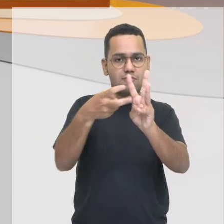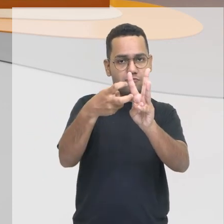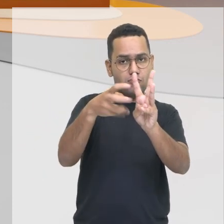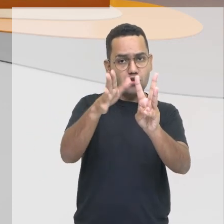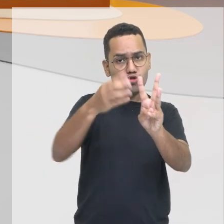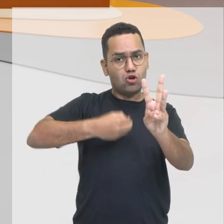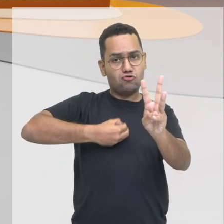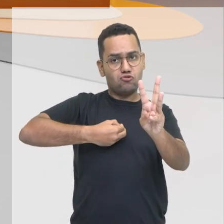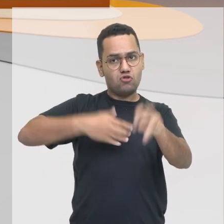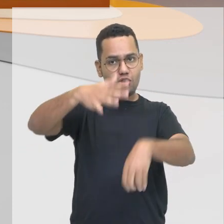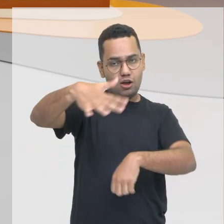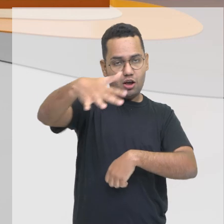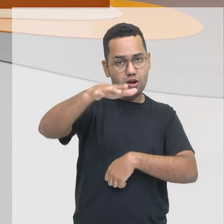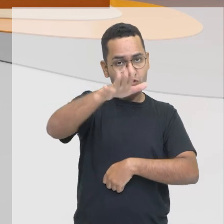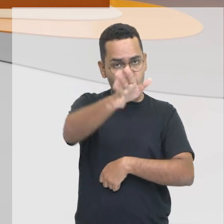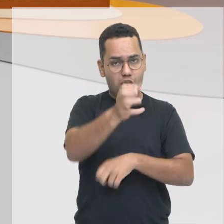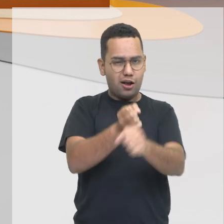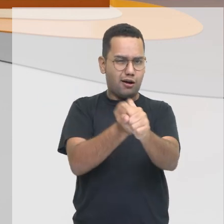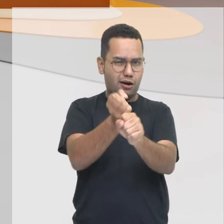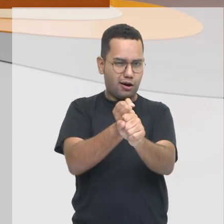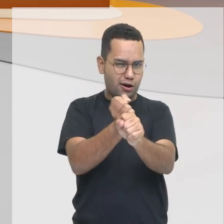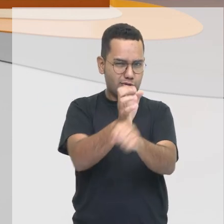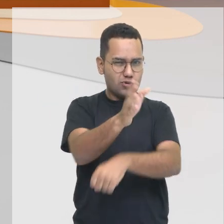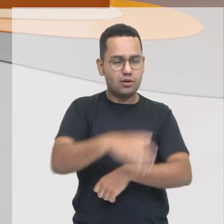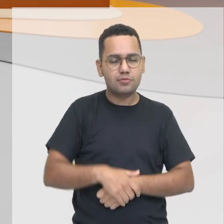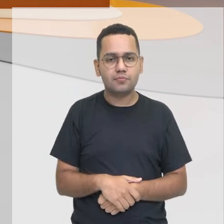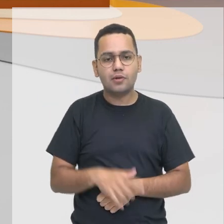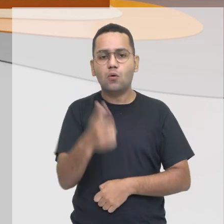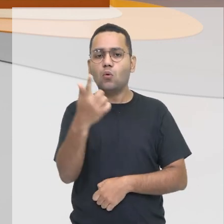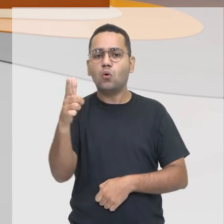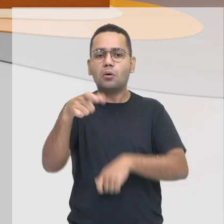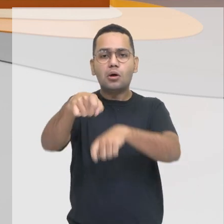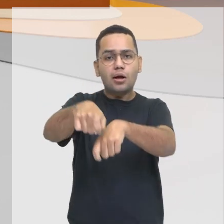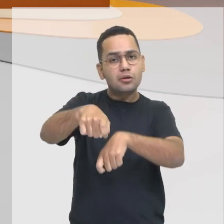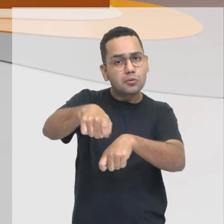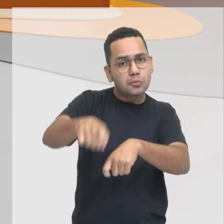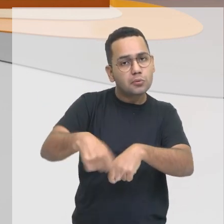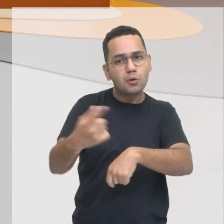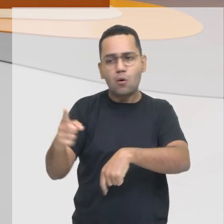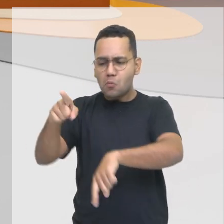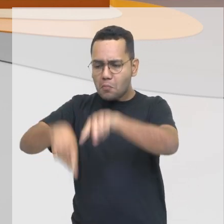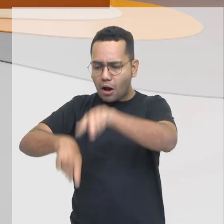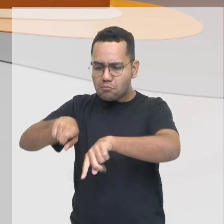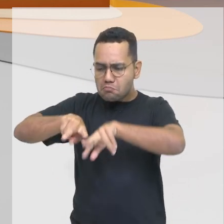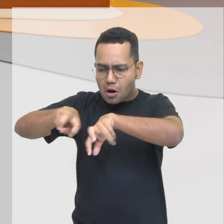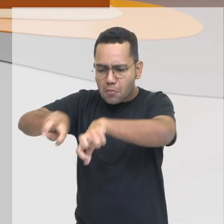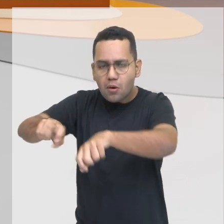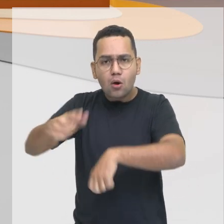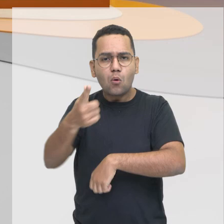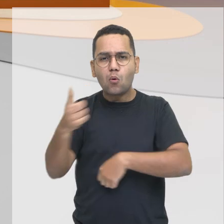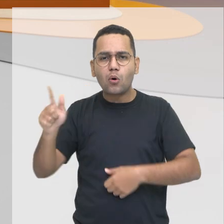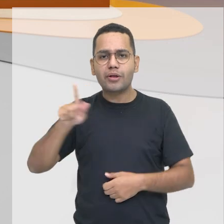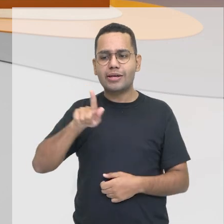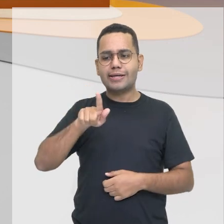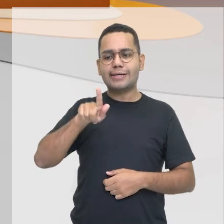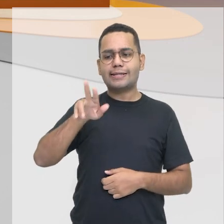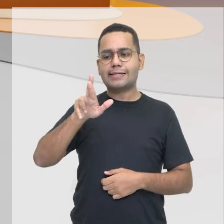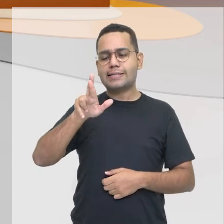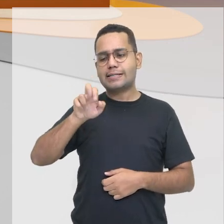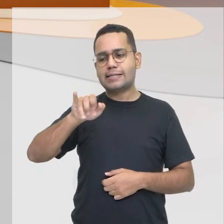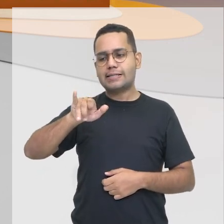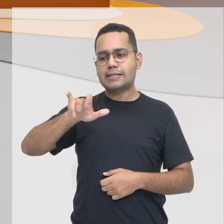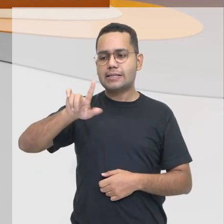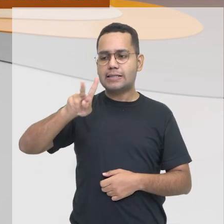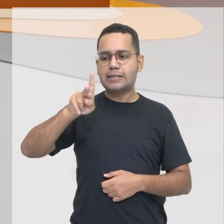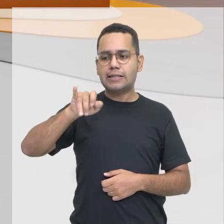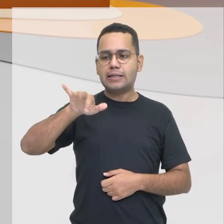tradicional durante muitos e muitos anos, os agricultores, os garimpeiros e também os grileiros. Gente, mais